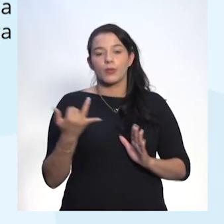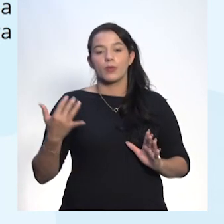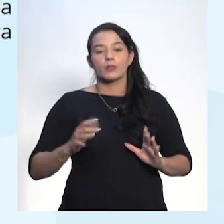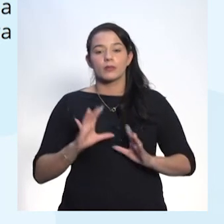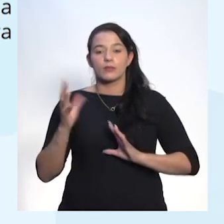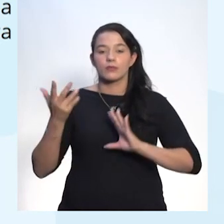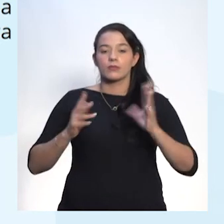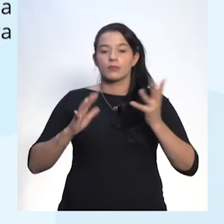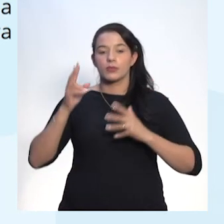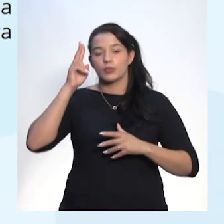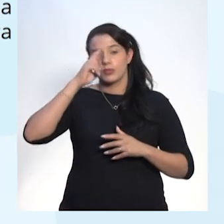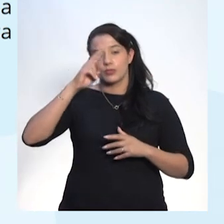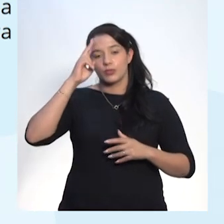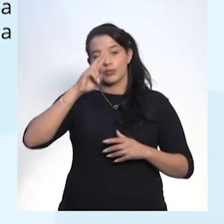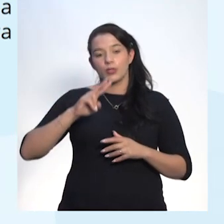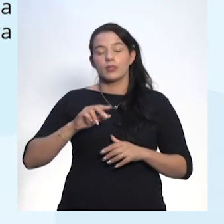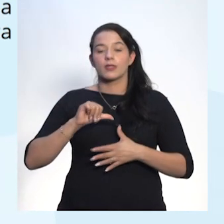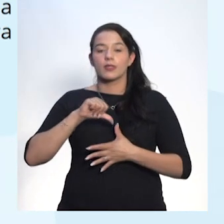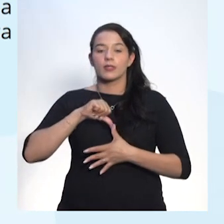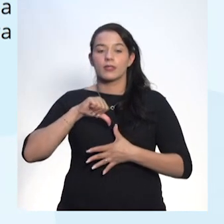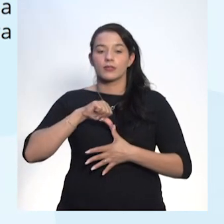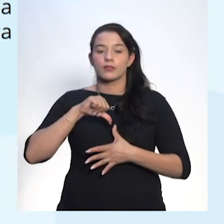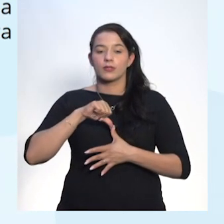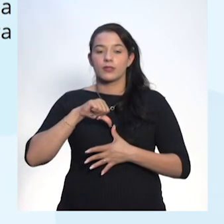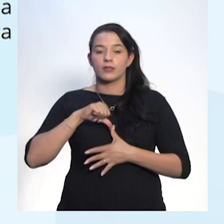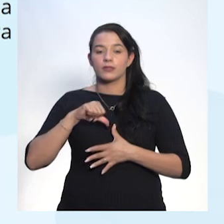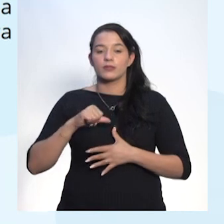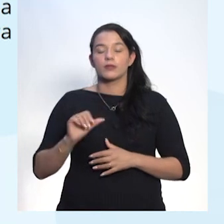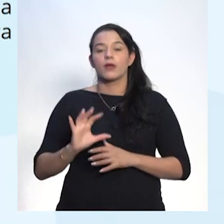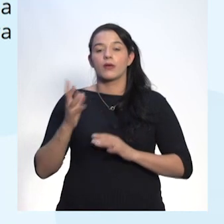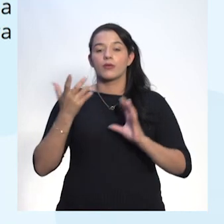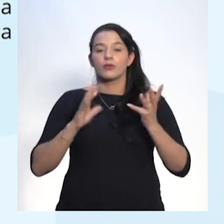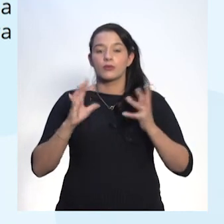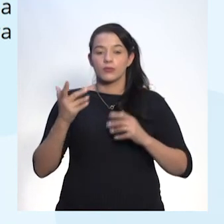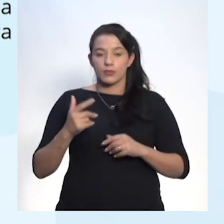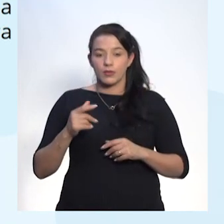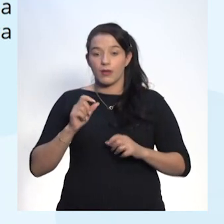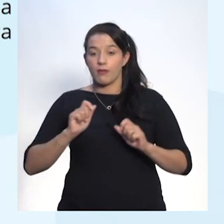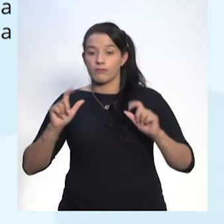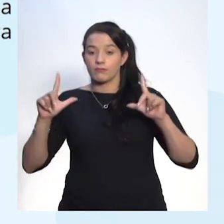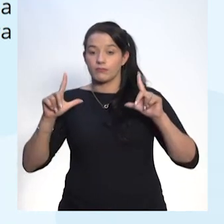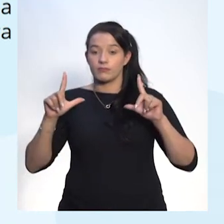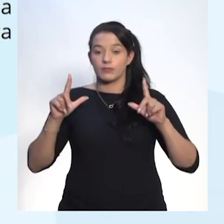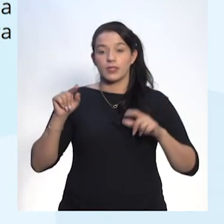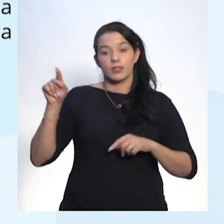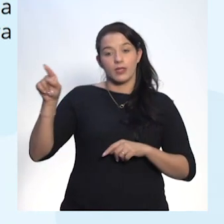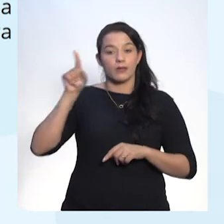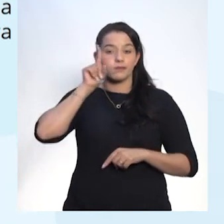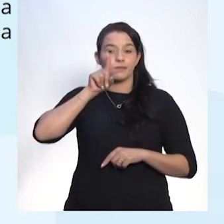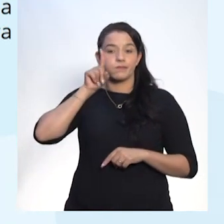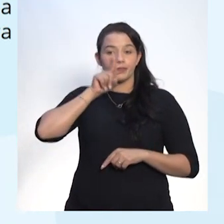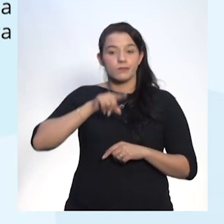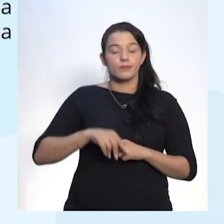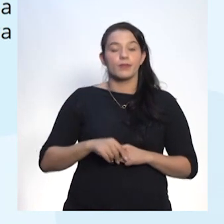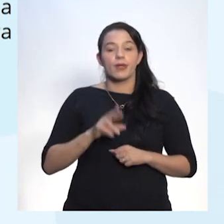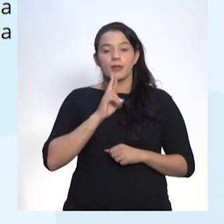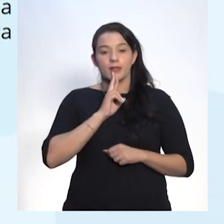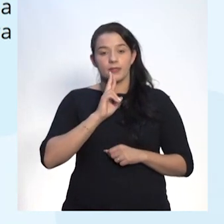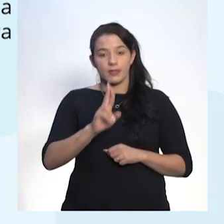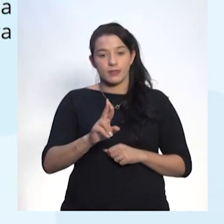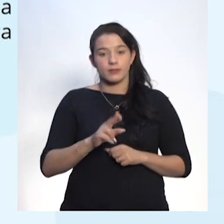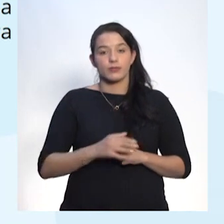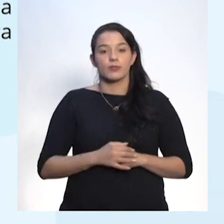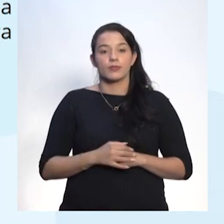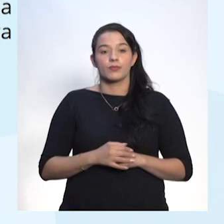acontecimentos históricos ocorridos na América Latina alertaram os Estados Unidos? A resposta